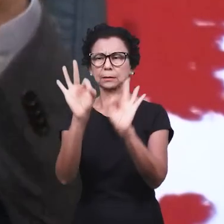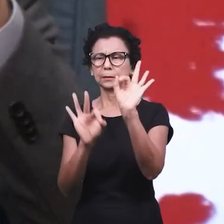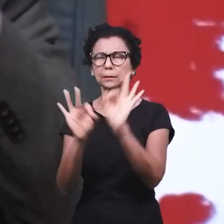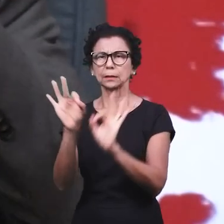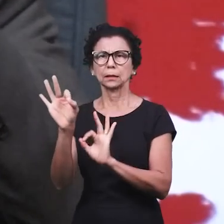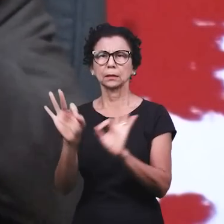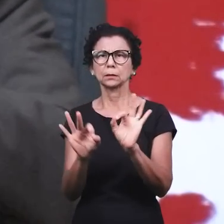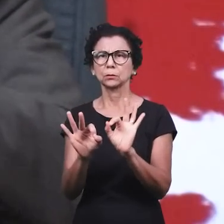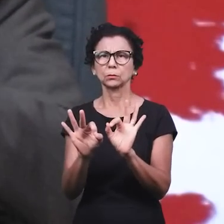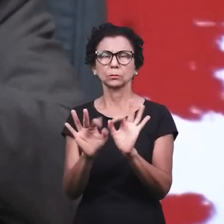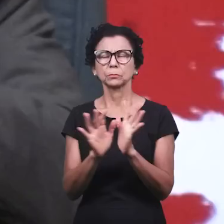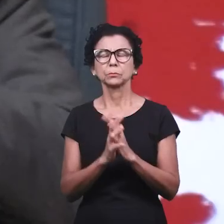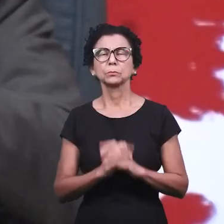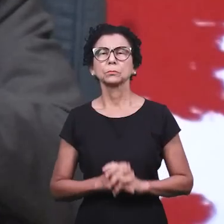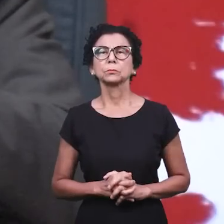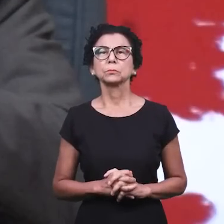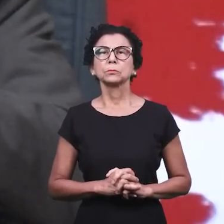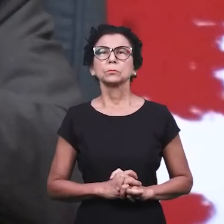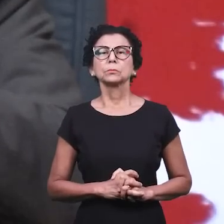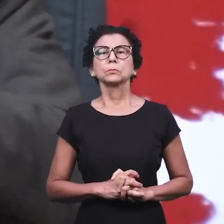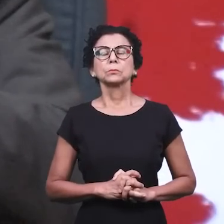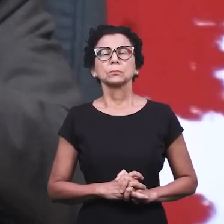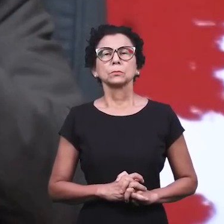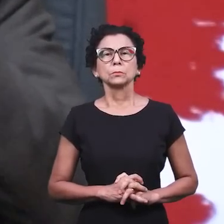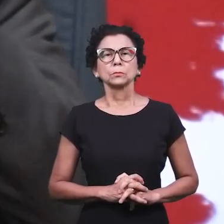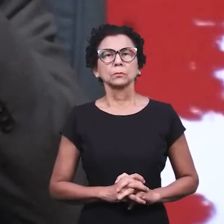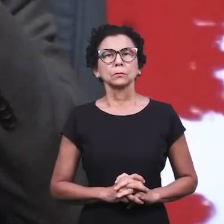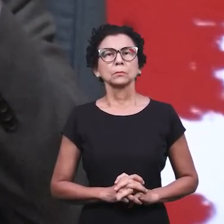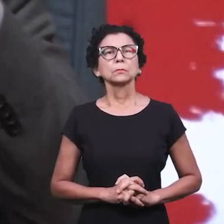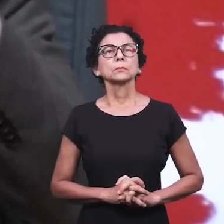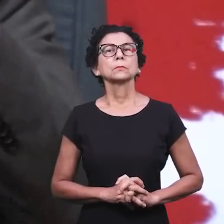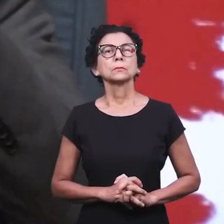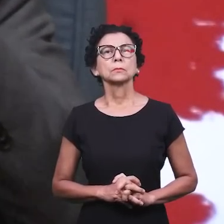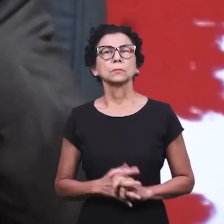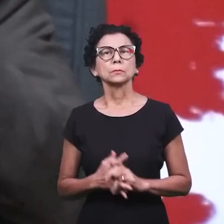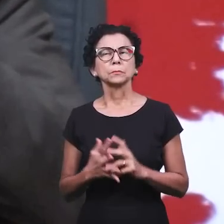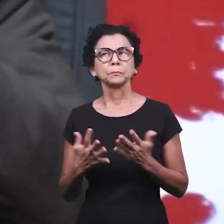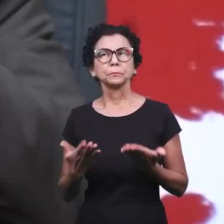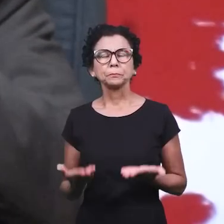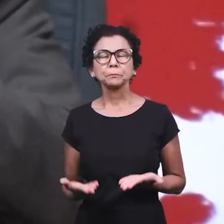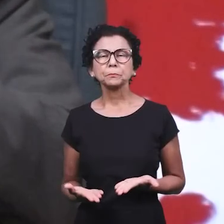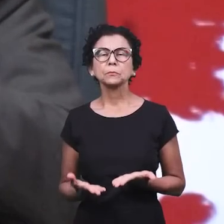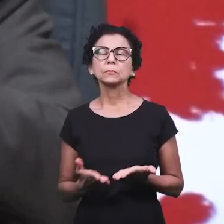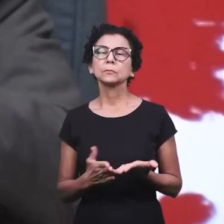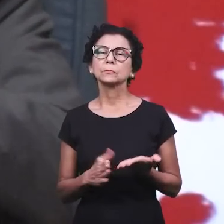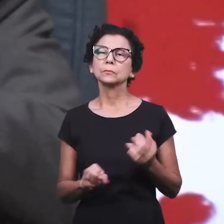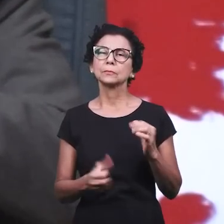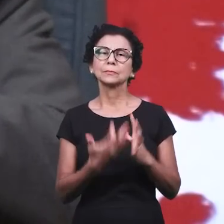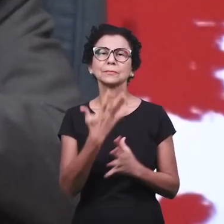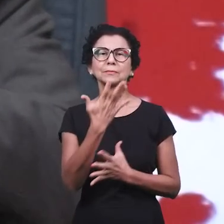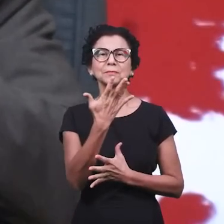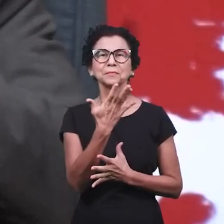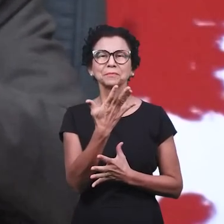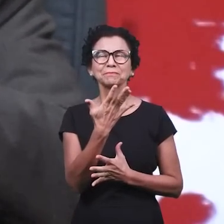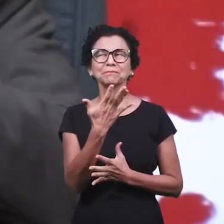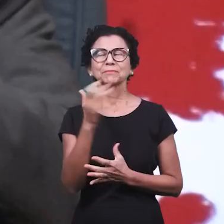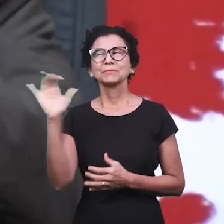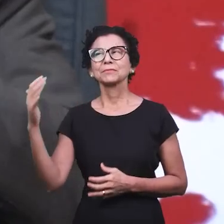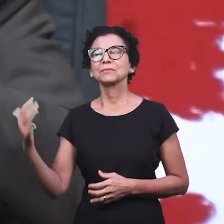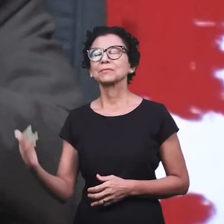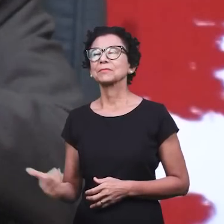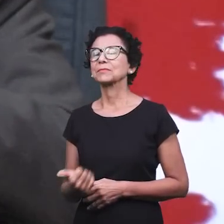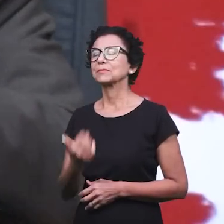ordens naturais da coisa, elas, de uma certa forma, elas adoram a